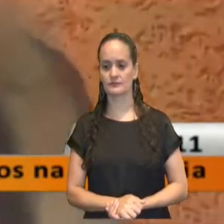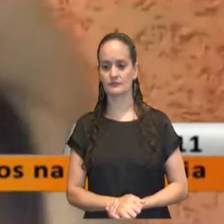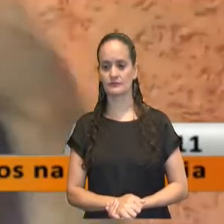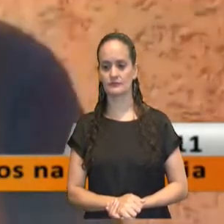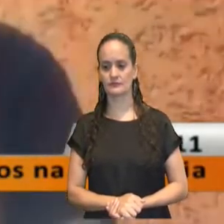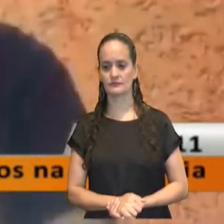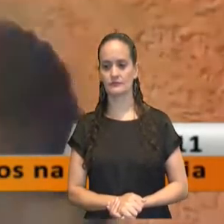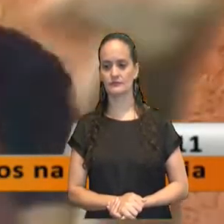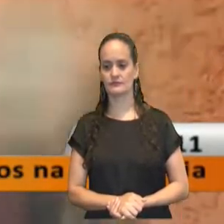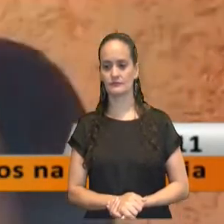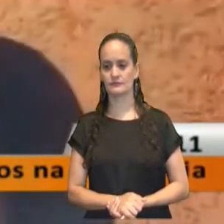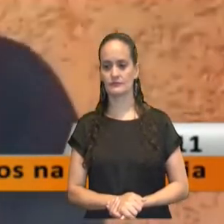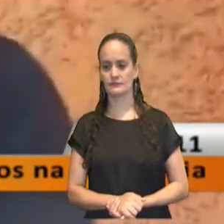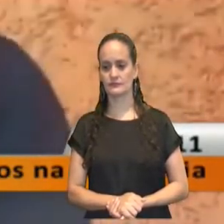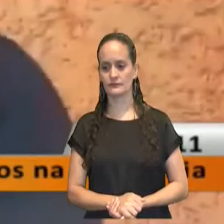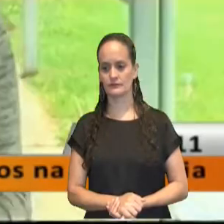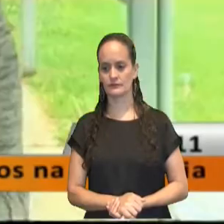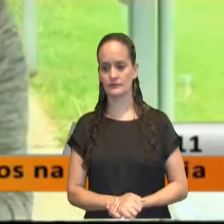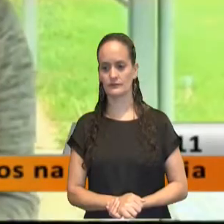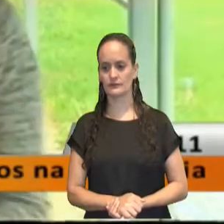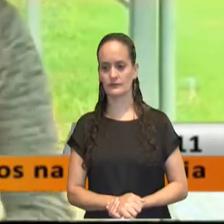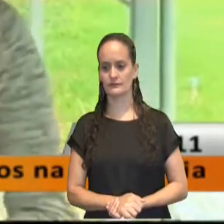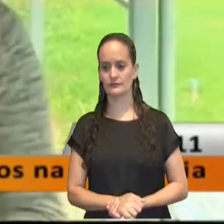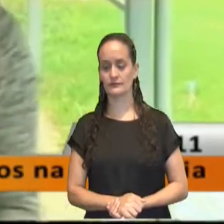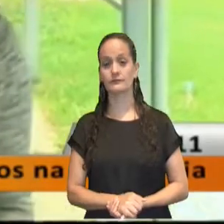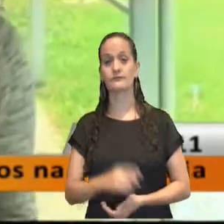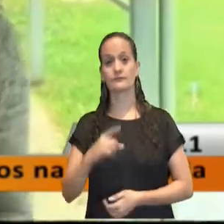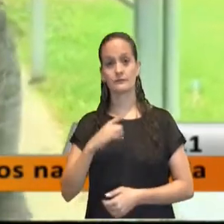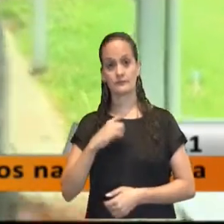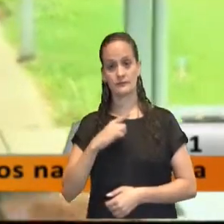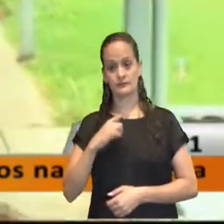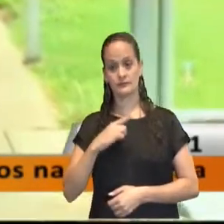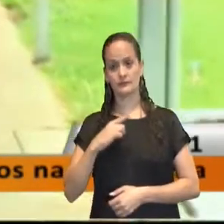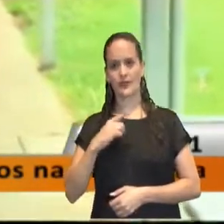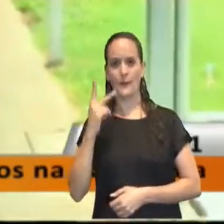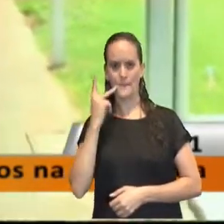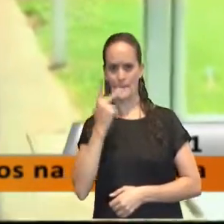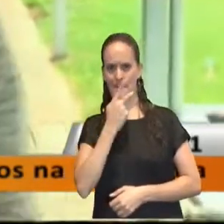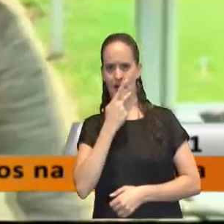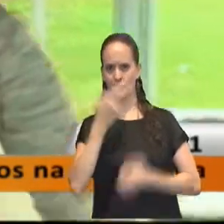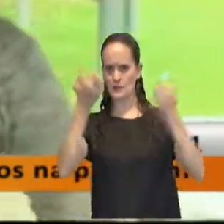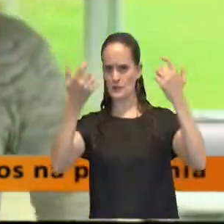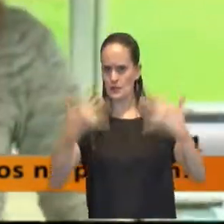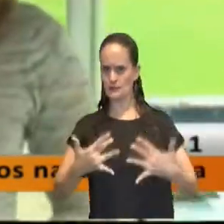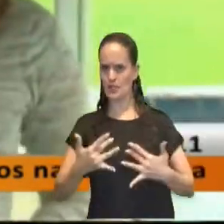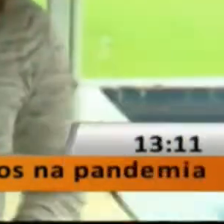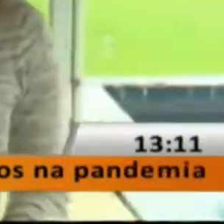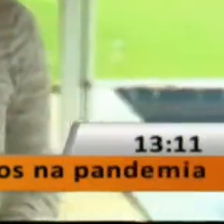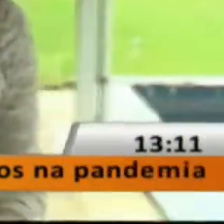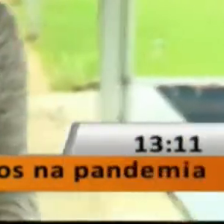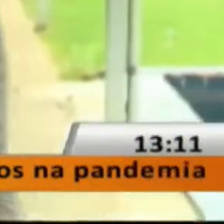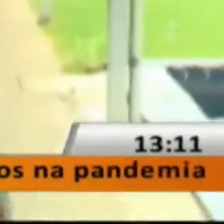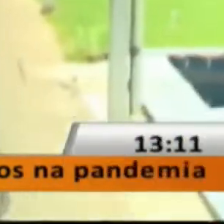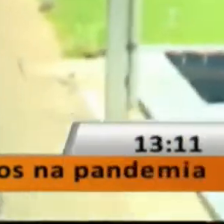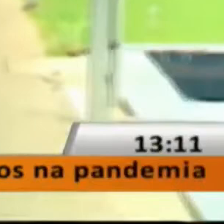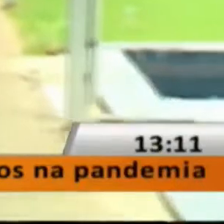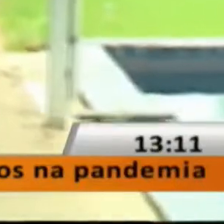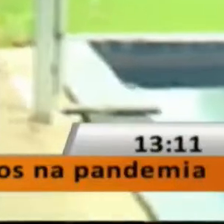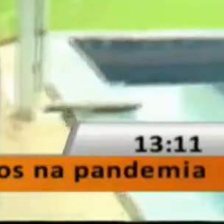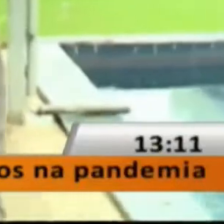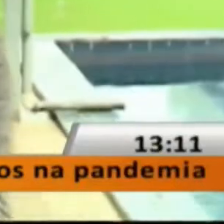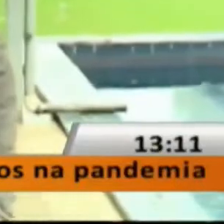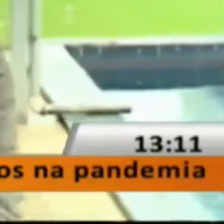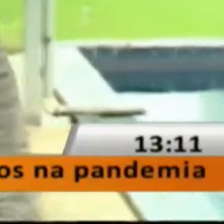não consegue porque a máscara é fechada, é impossível. O relato de PAMI não é o único. Segundo a Companhia de Planejamento do